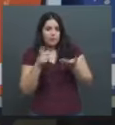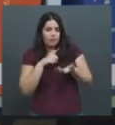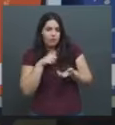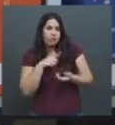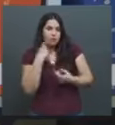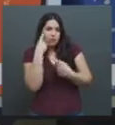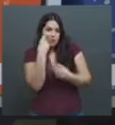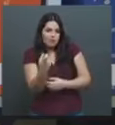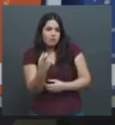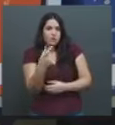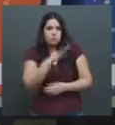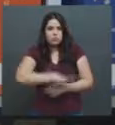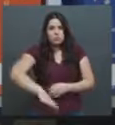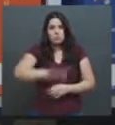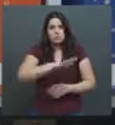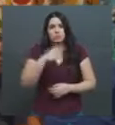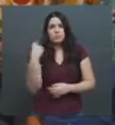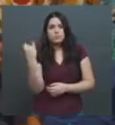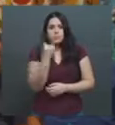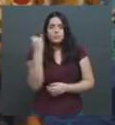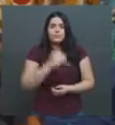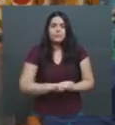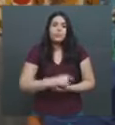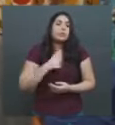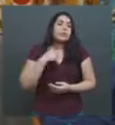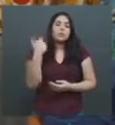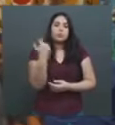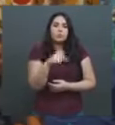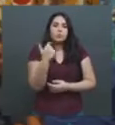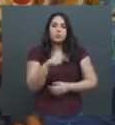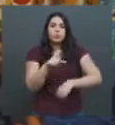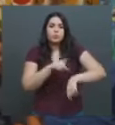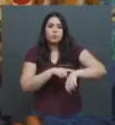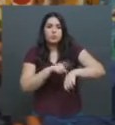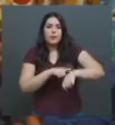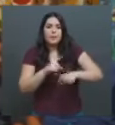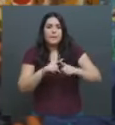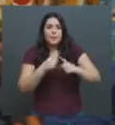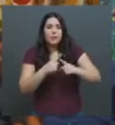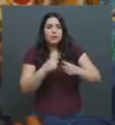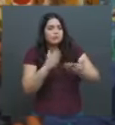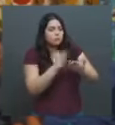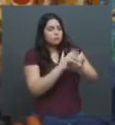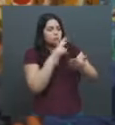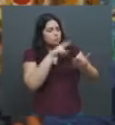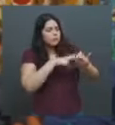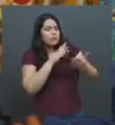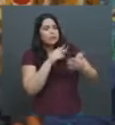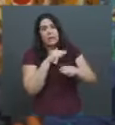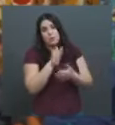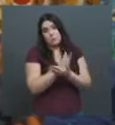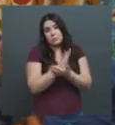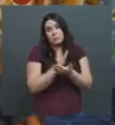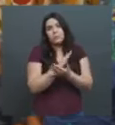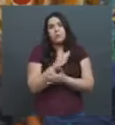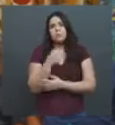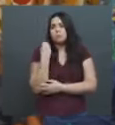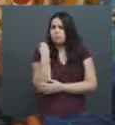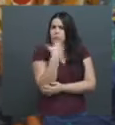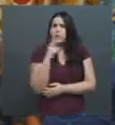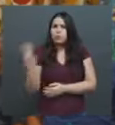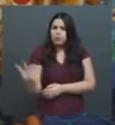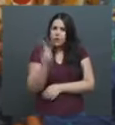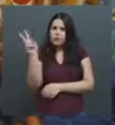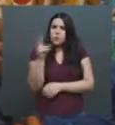né, nessa área tão importante. Eu não tive tempo, mas folhei algumas dessas obras, são obras de muito valor, de